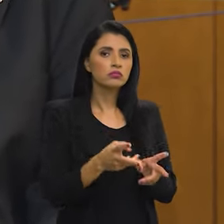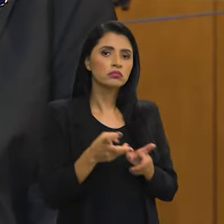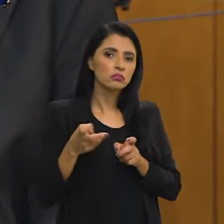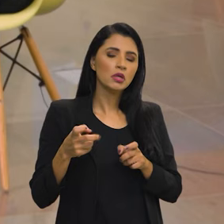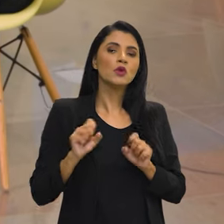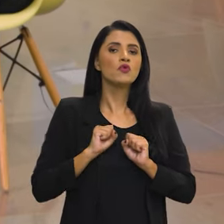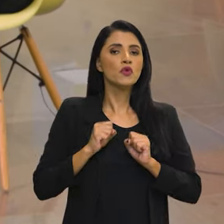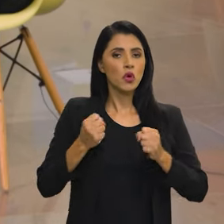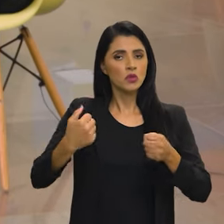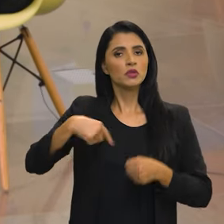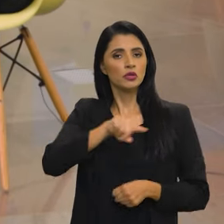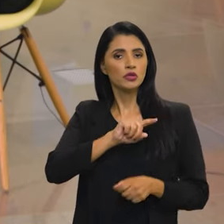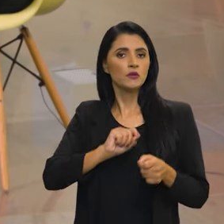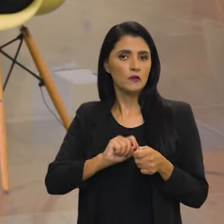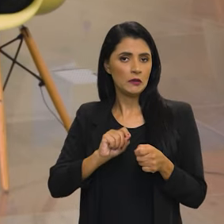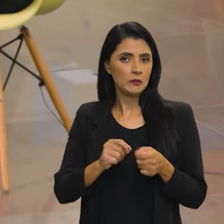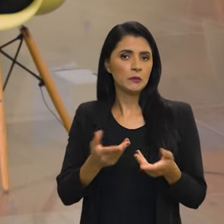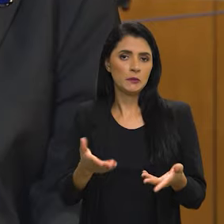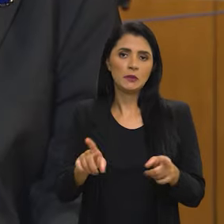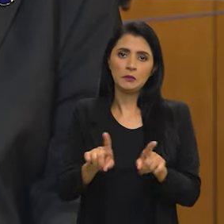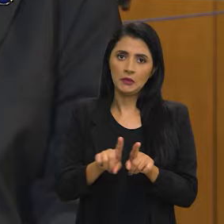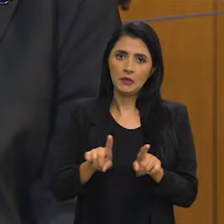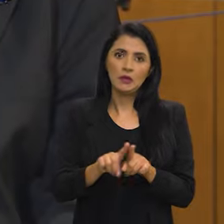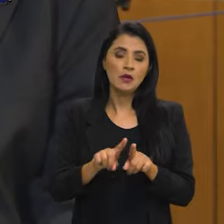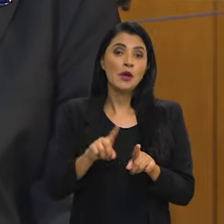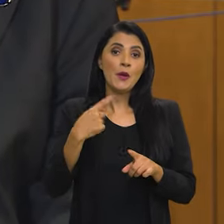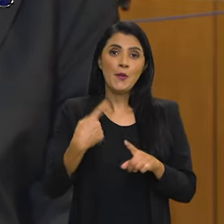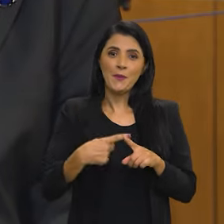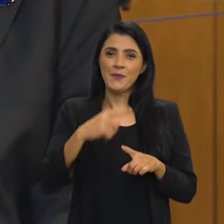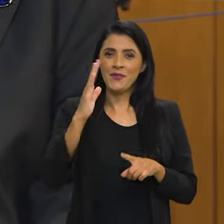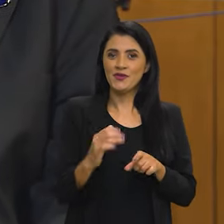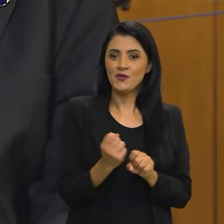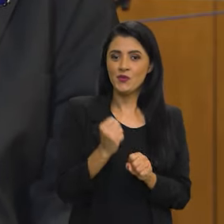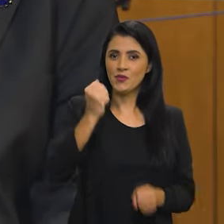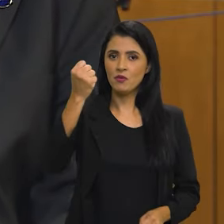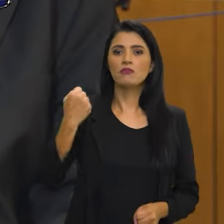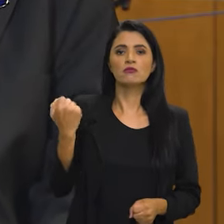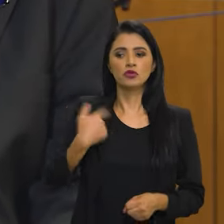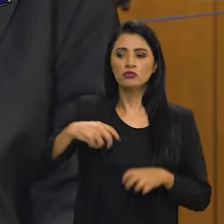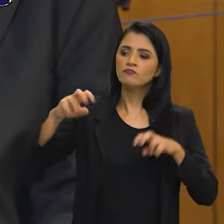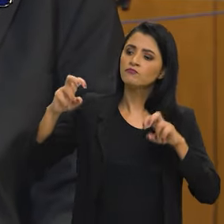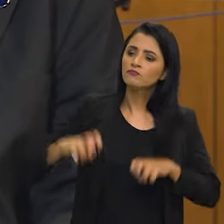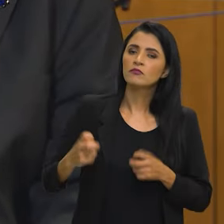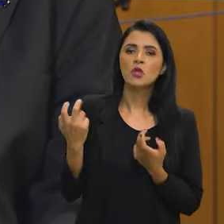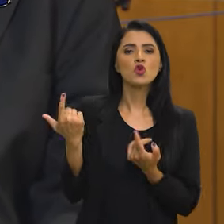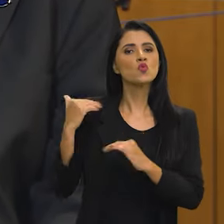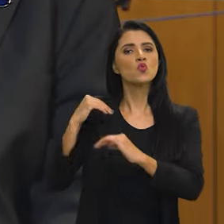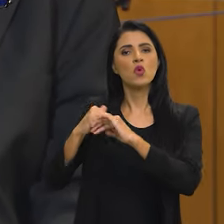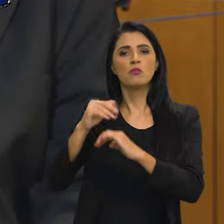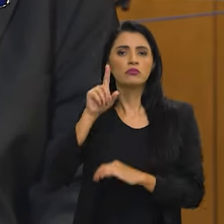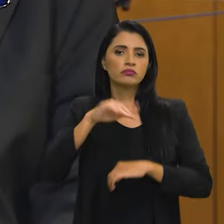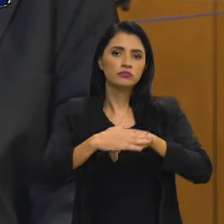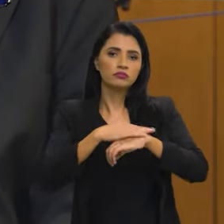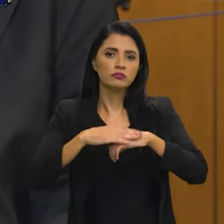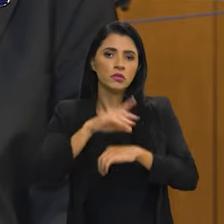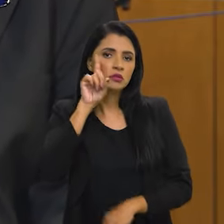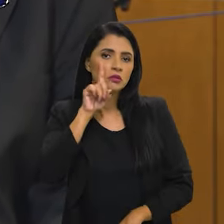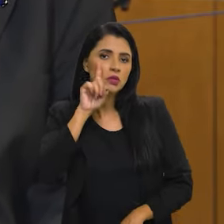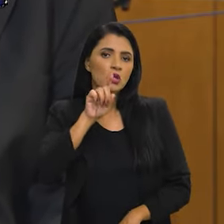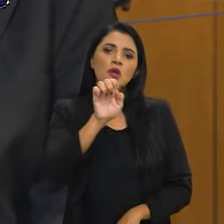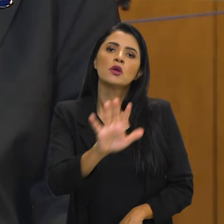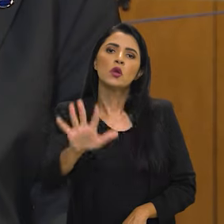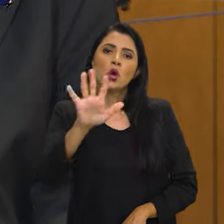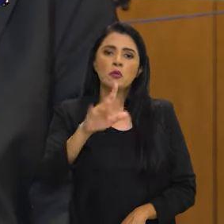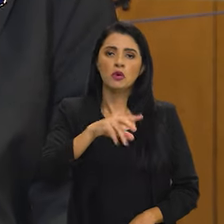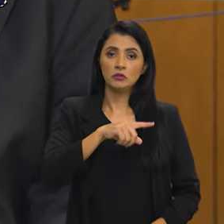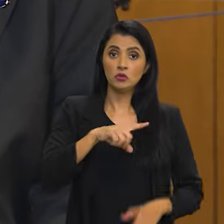reconhece os esforços que o Brasil tem feito nessa direção. Então nós sentamos de igual para igual na mesa para conversar com os Estados Unidos, para conversar